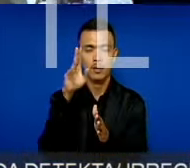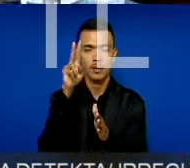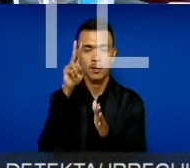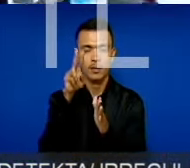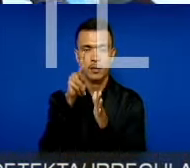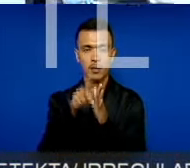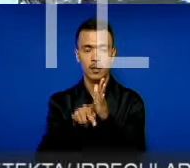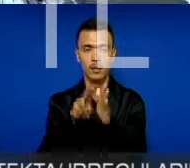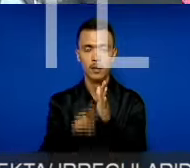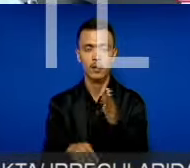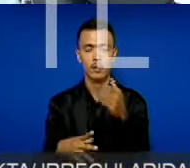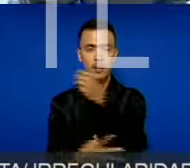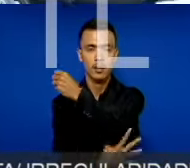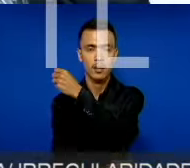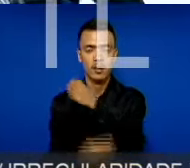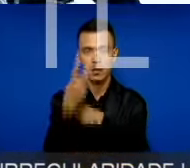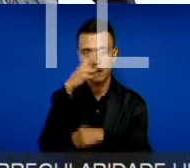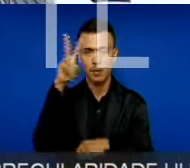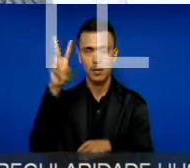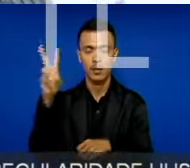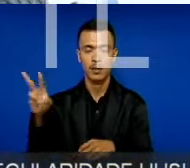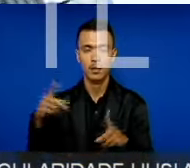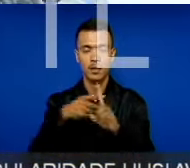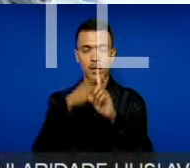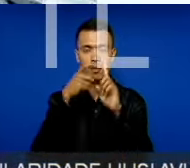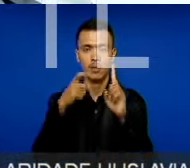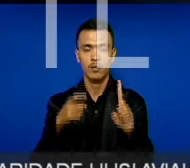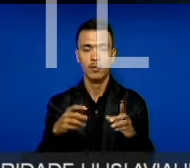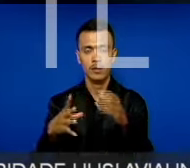linha pobreza no avaliação ba existência usi